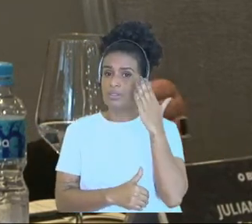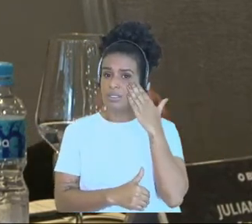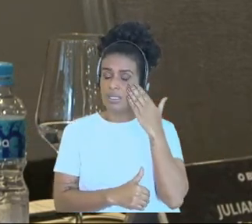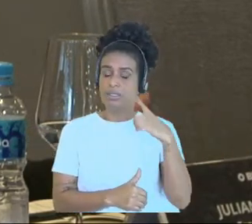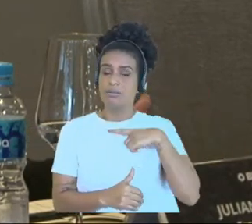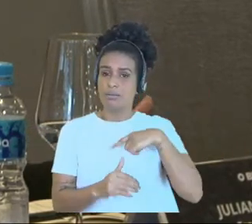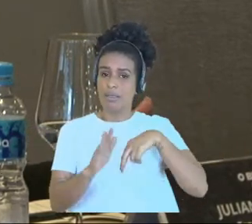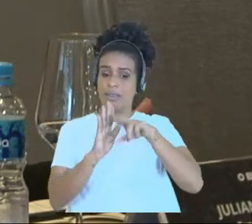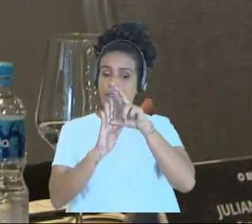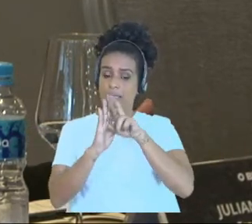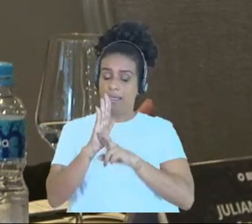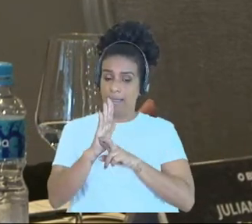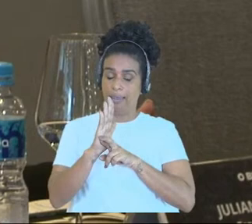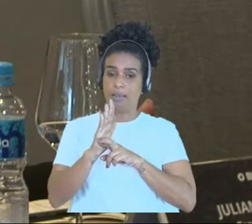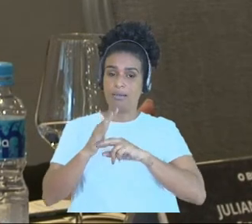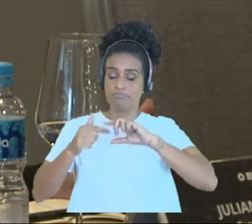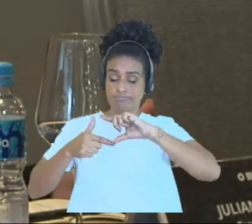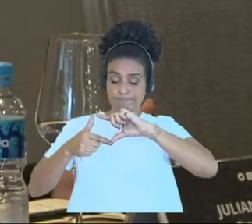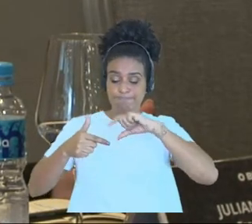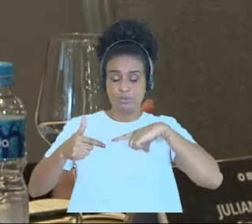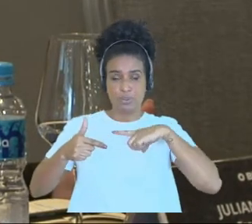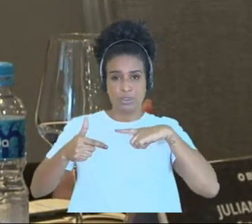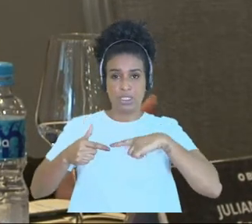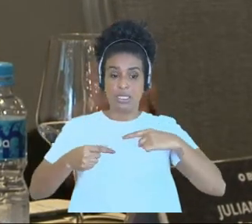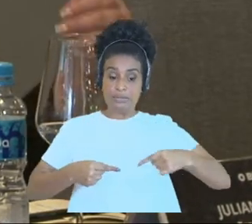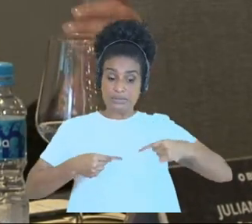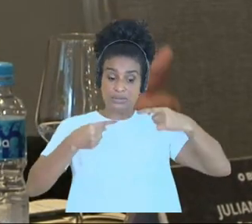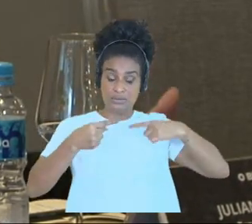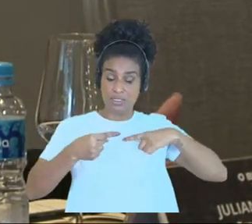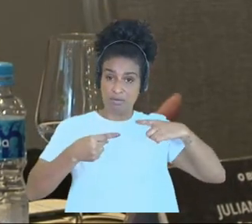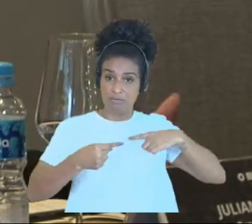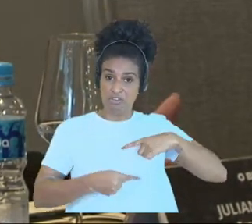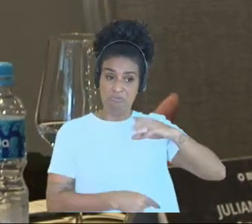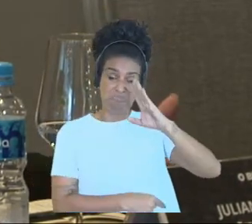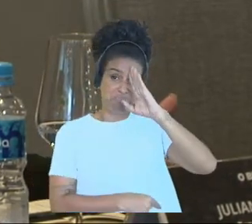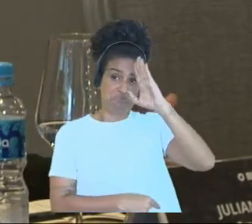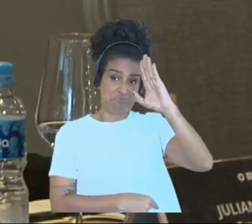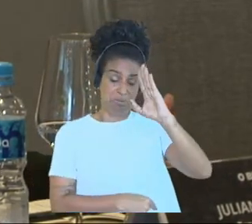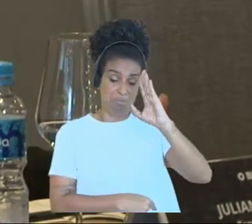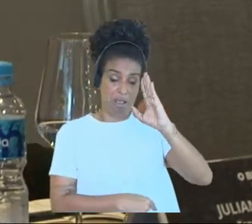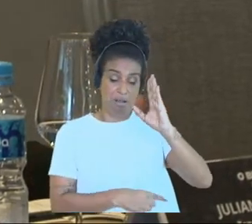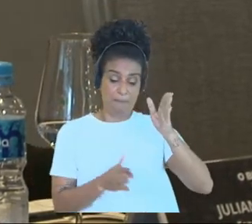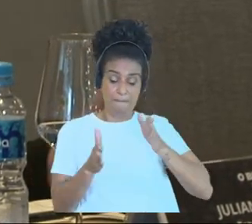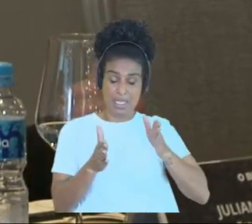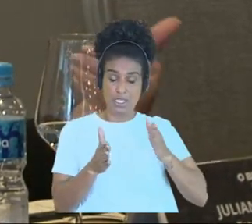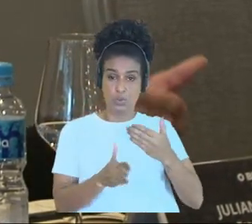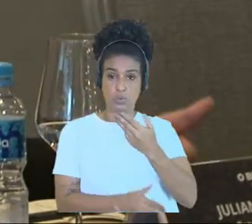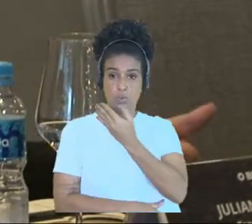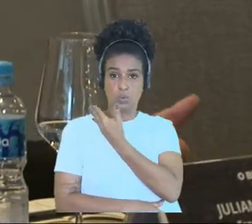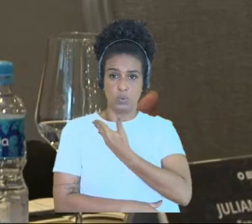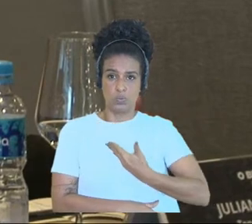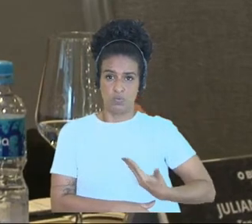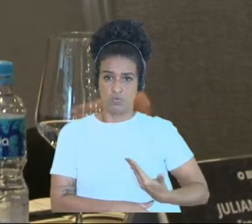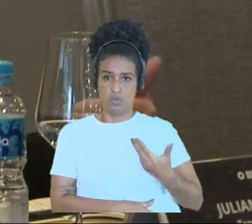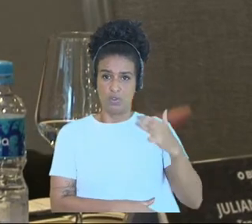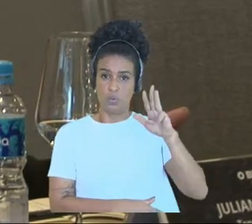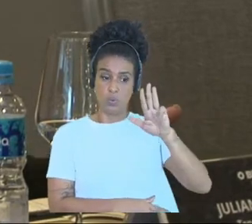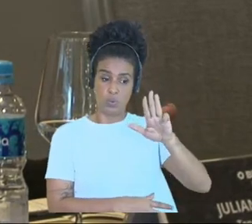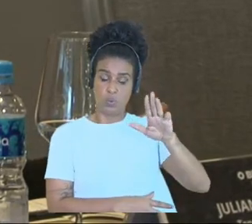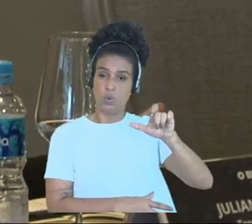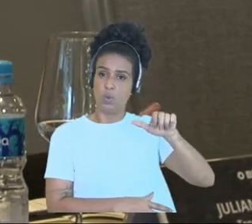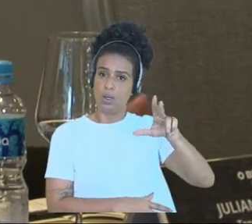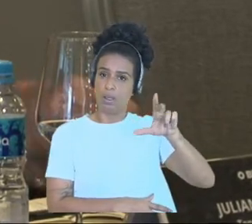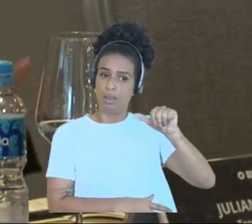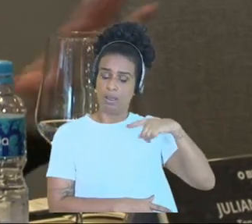regras e padrões. Vai ser um desafio muito grande para o próximo governo Lula e, principalmente, para a sua equipe econômica, sustentar que existe um padrão